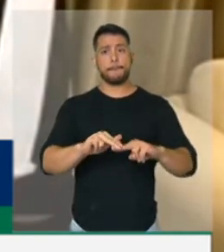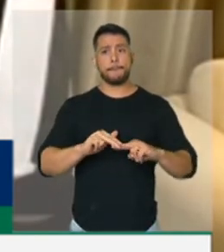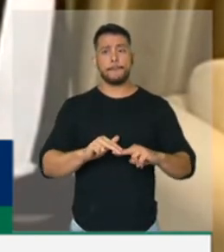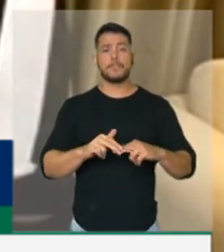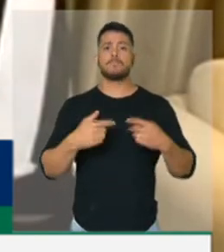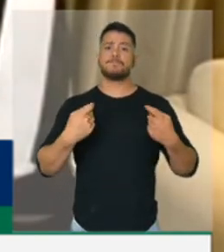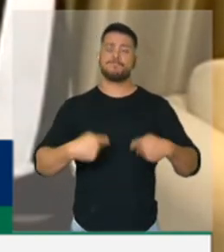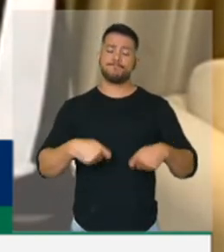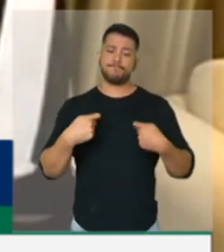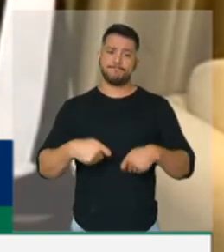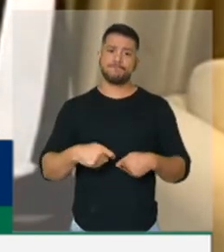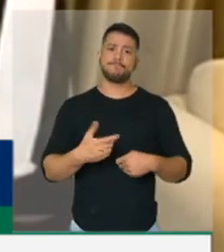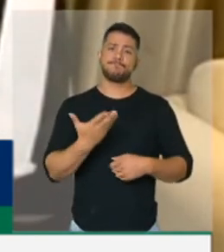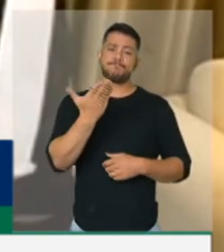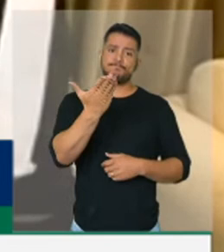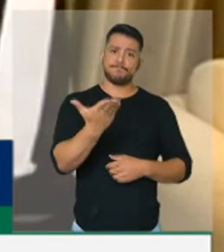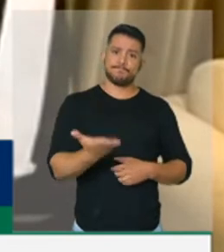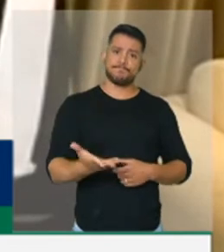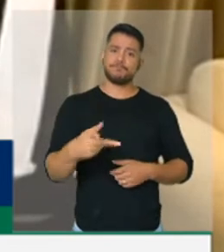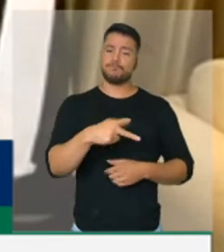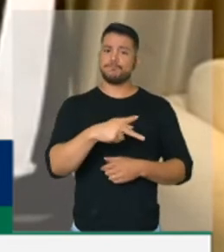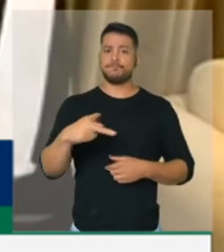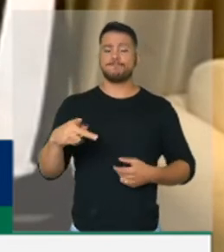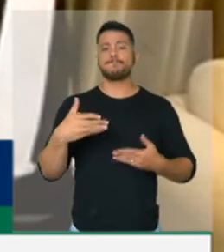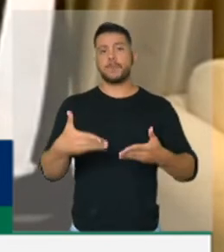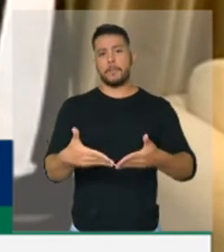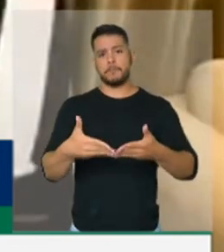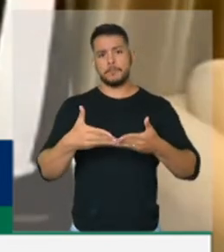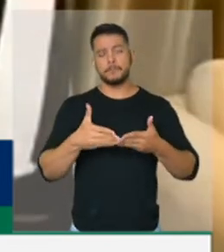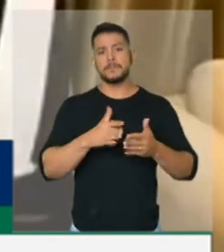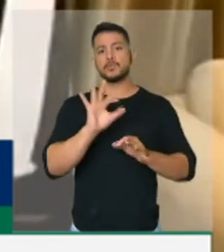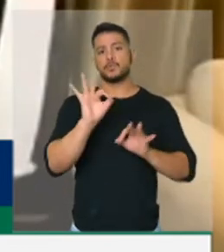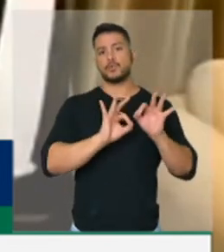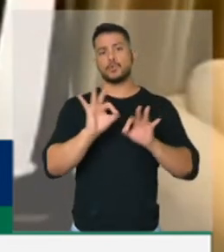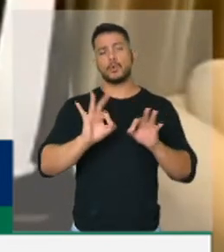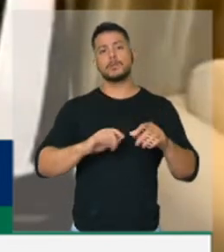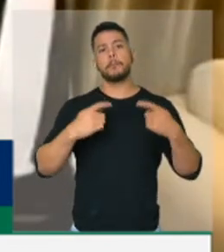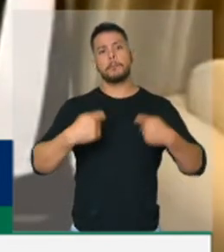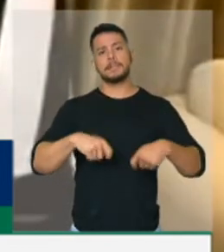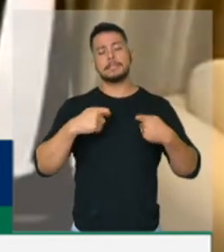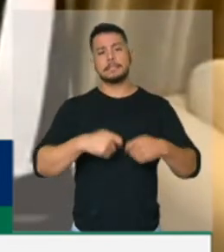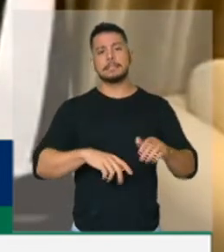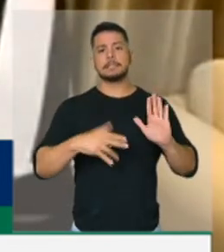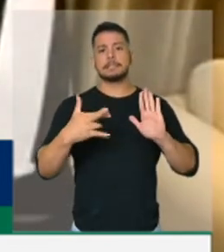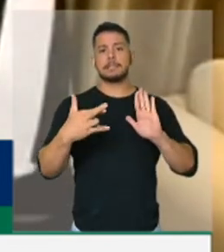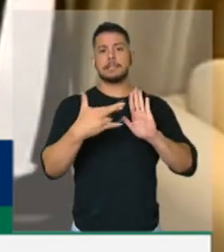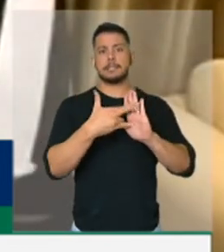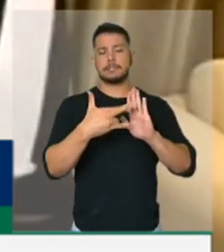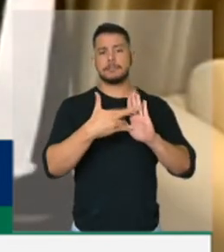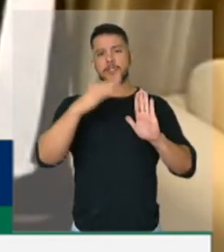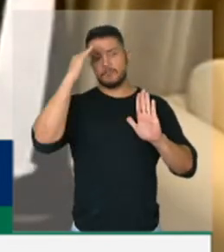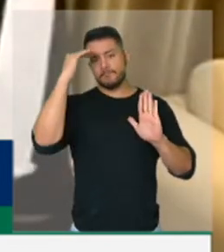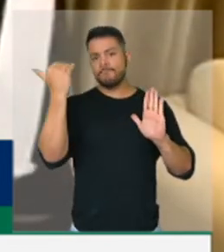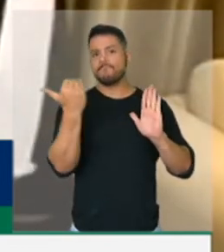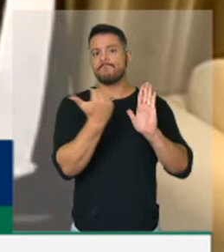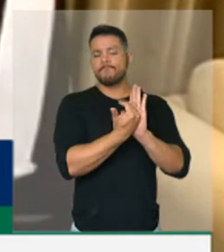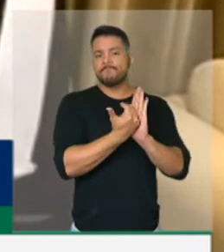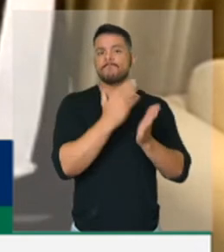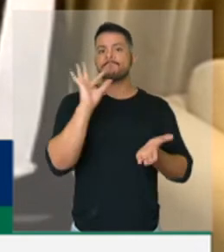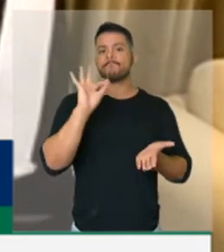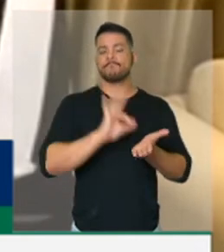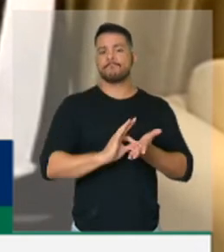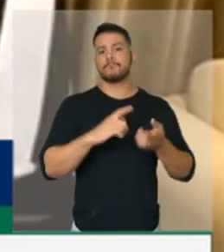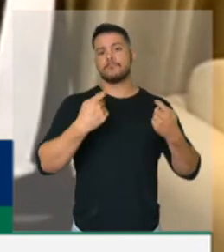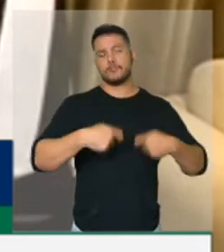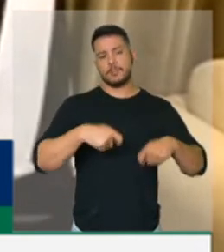obrigado a vir à presença de Vossa Excelência para requerer que faça valer as regras regimentais atinentes à designação de relatores por meio da devolução do